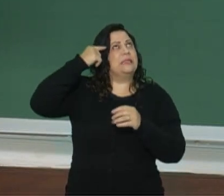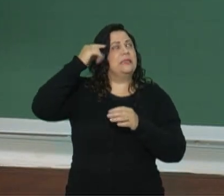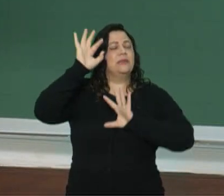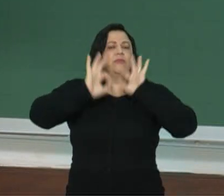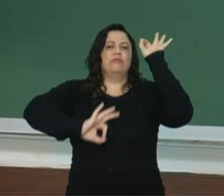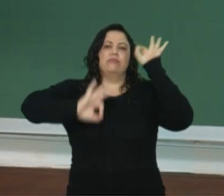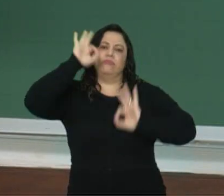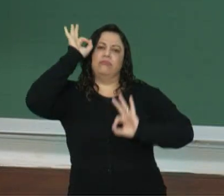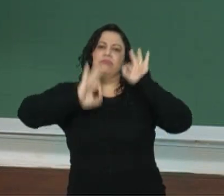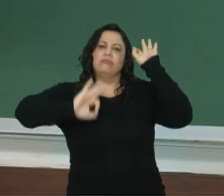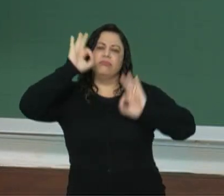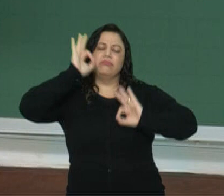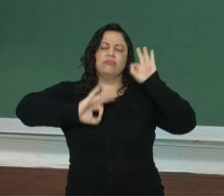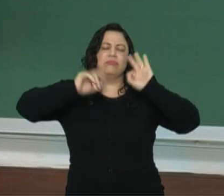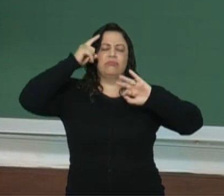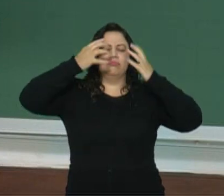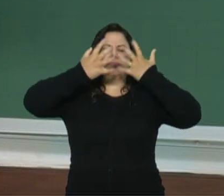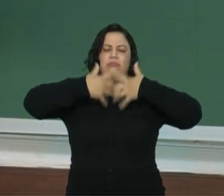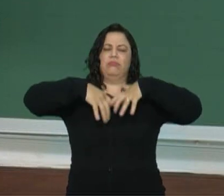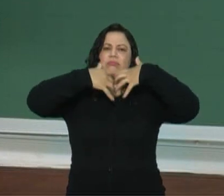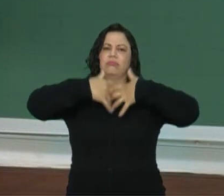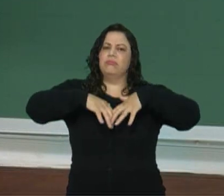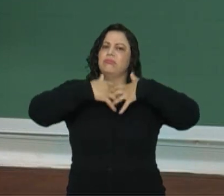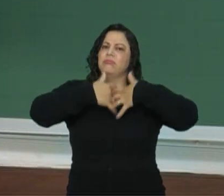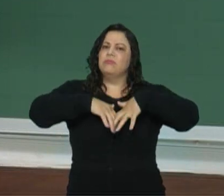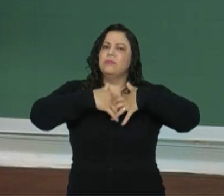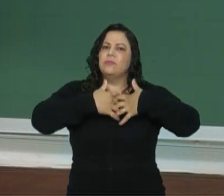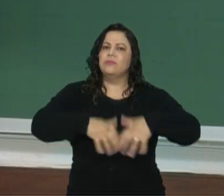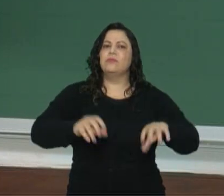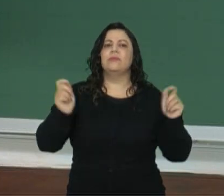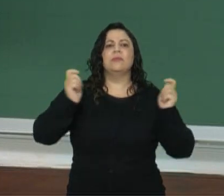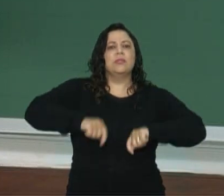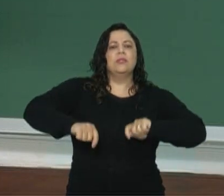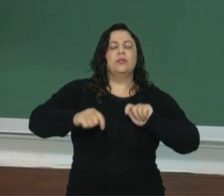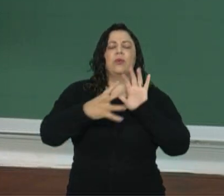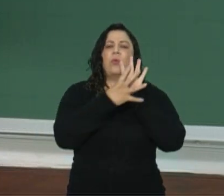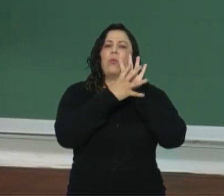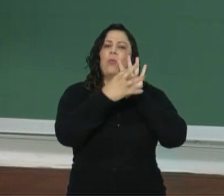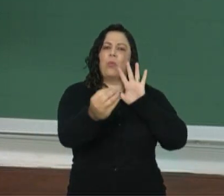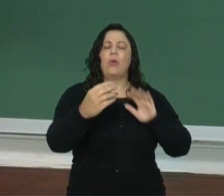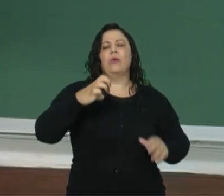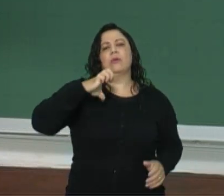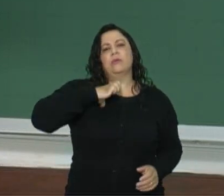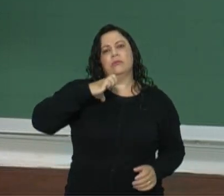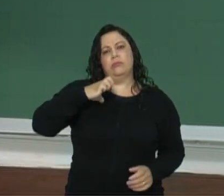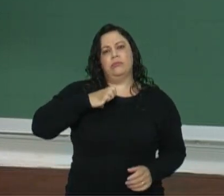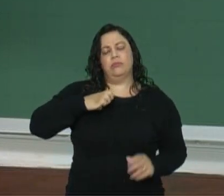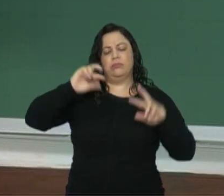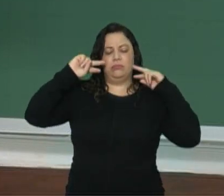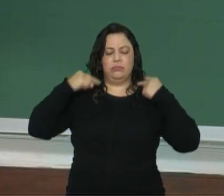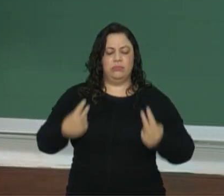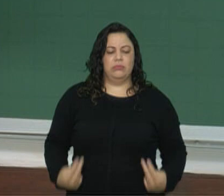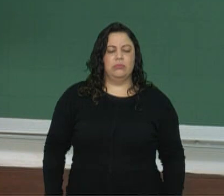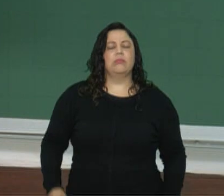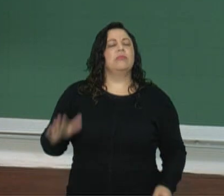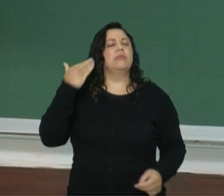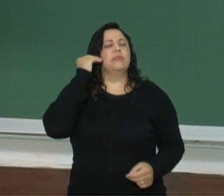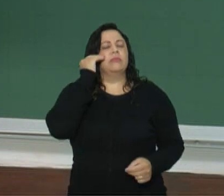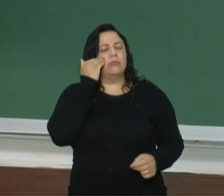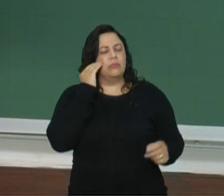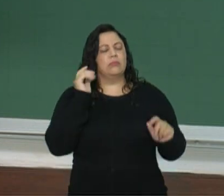organiza no seu raciocínio. Ou seja, nesse modelo ético, o ser humano é entendido de forma integral